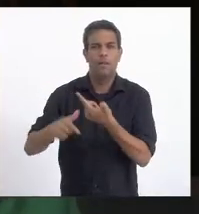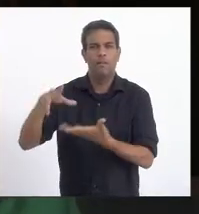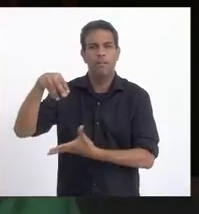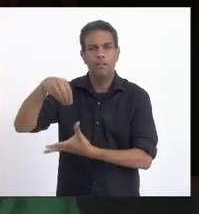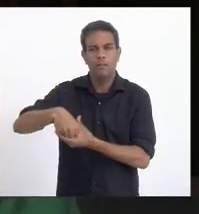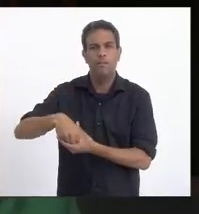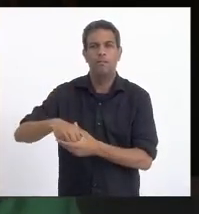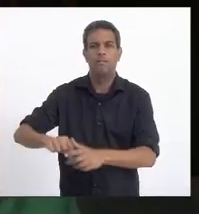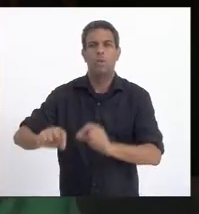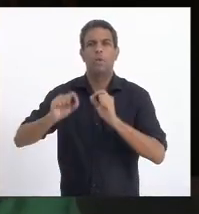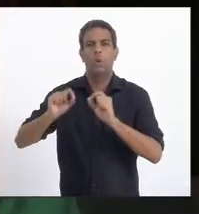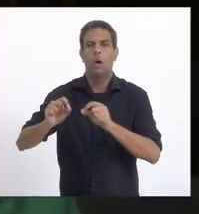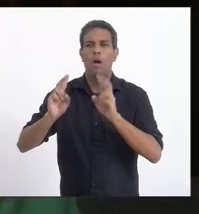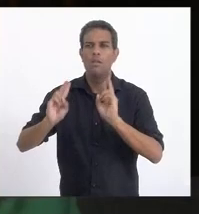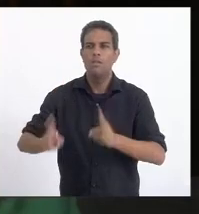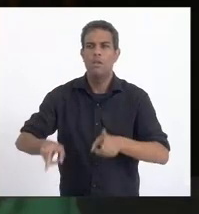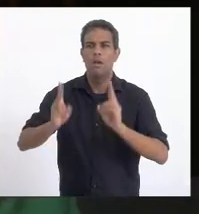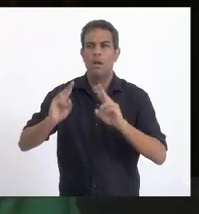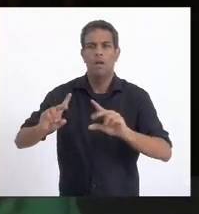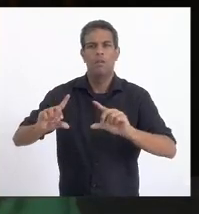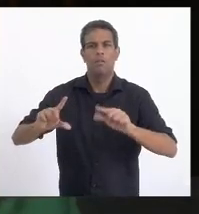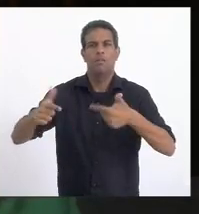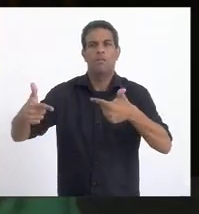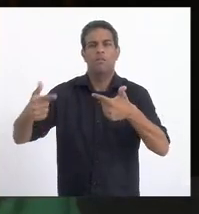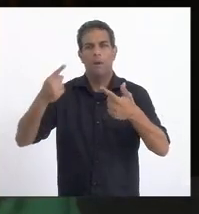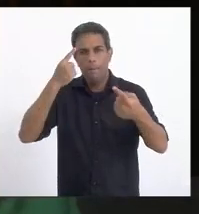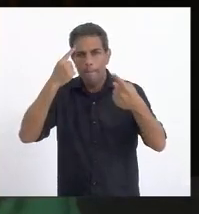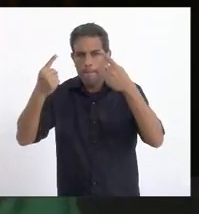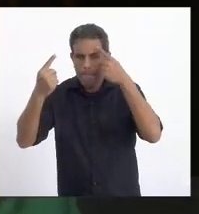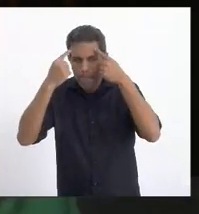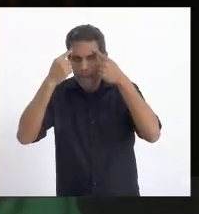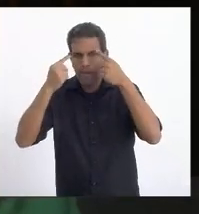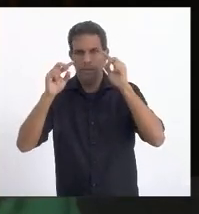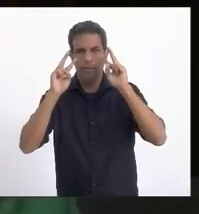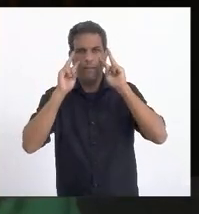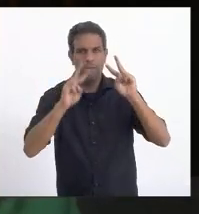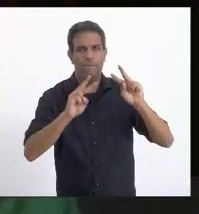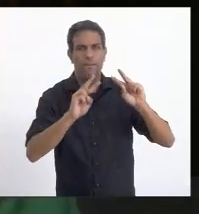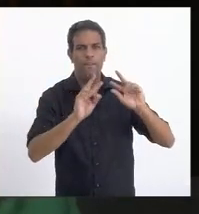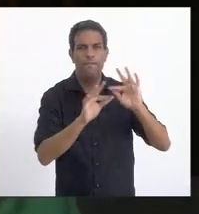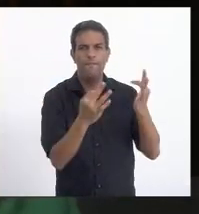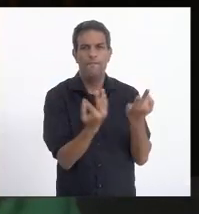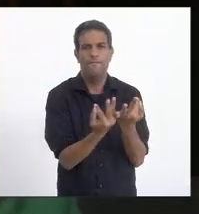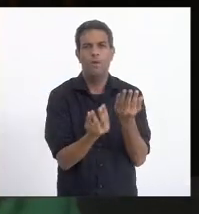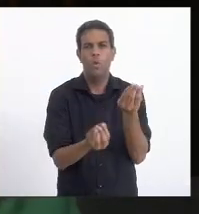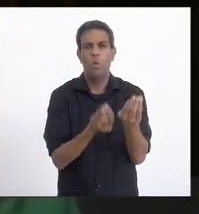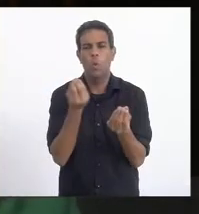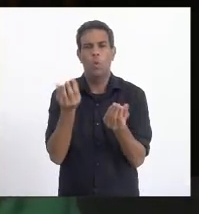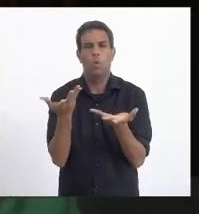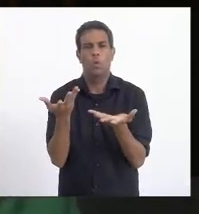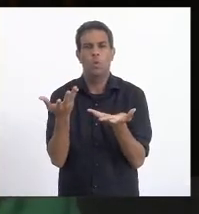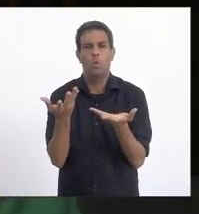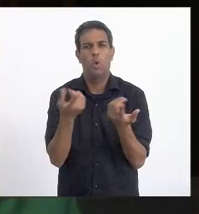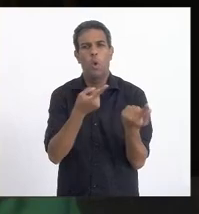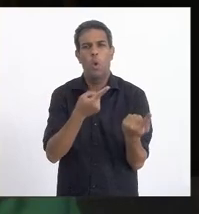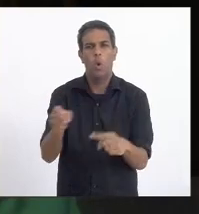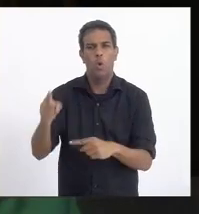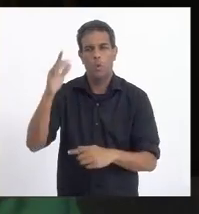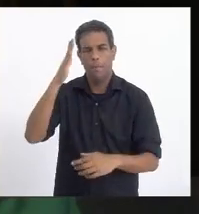passei e sempre age pensando nos meus filhos pensando em combater o